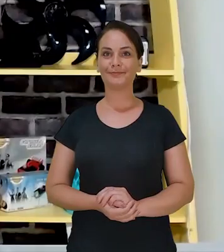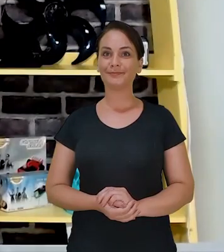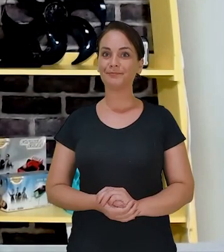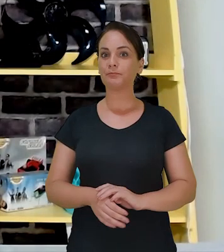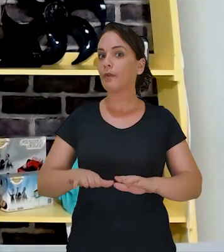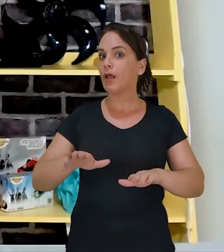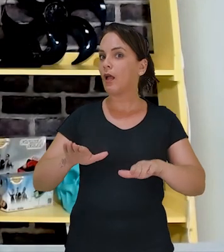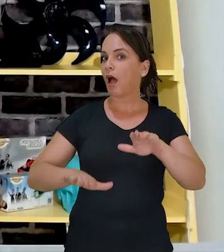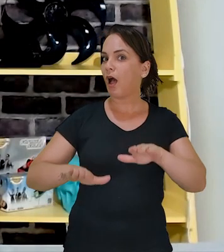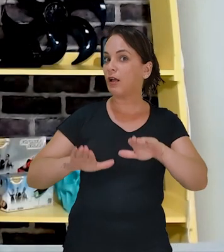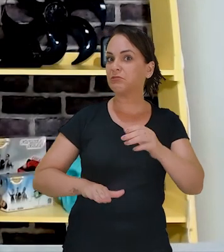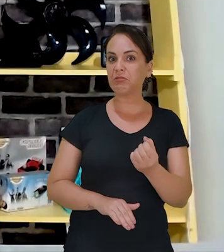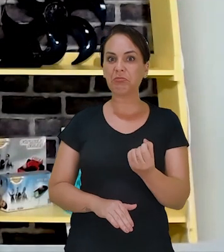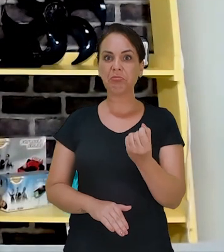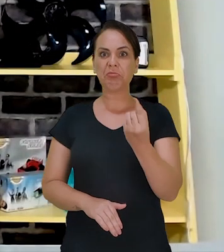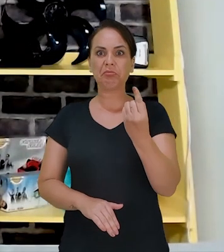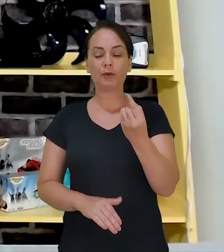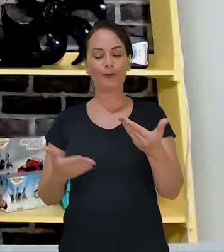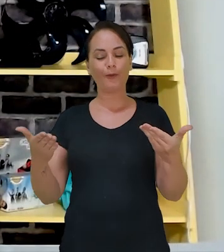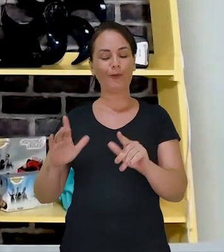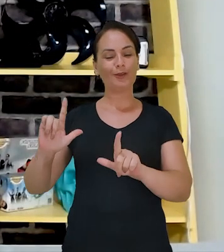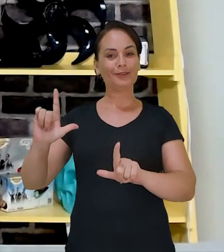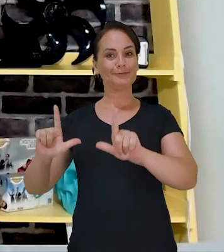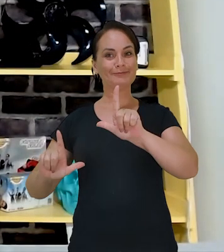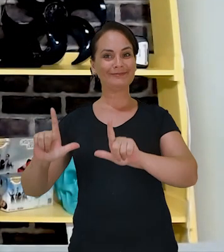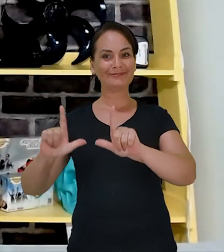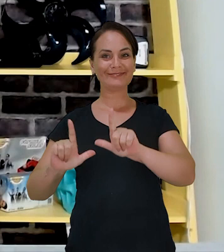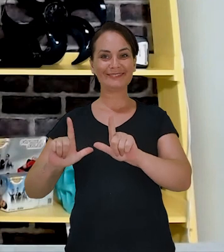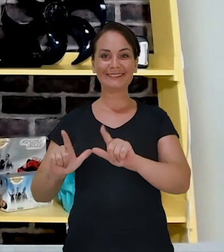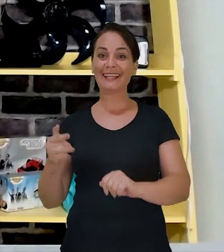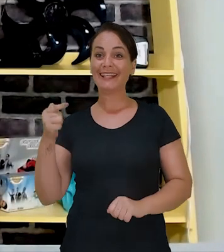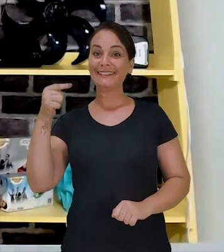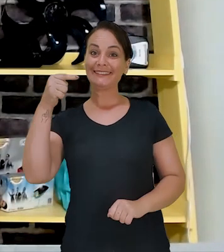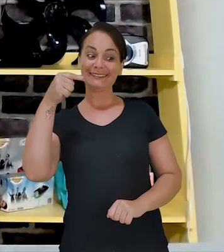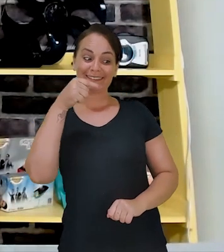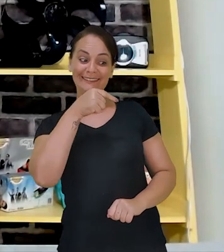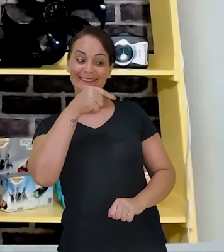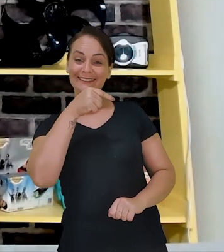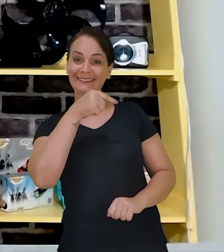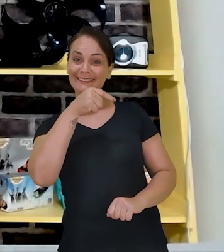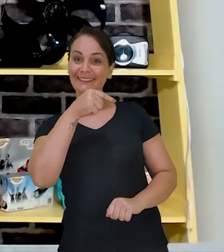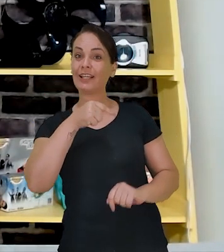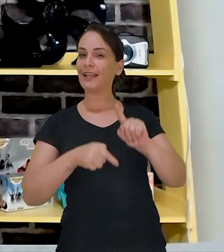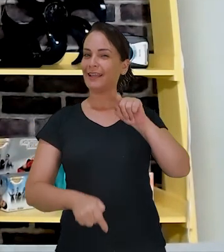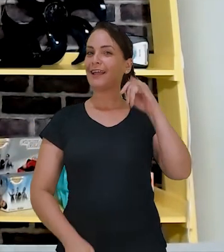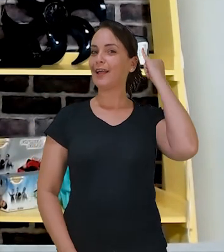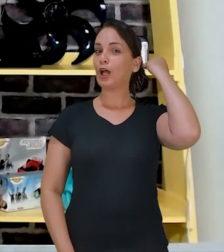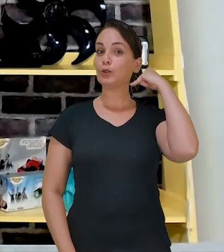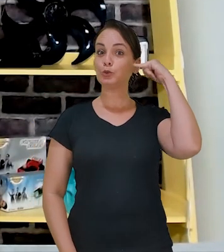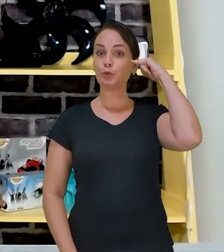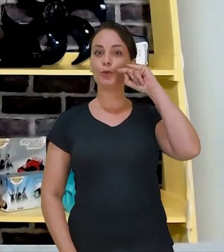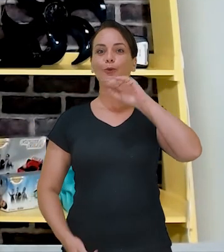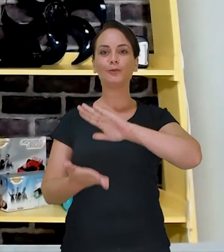Pode ser que vocês estranhem um pouquinho o programa de hoje. Essa no meu canto inferior direito é a Ju, a